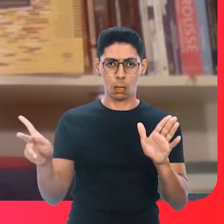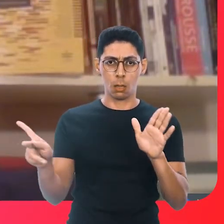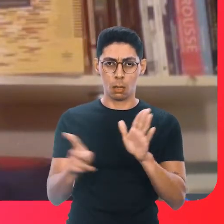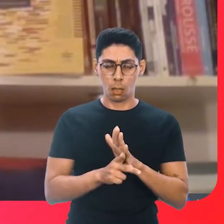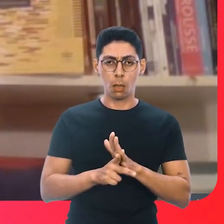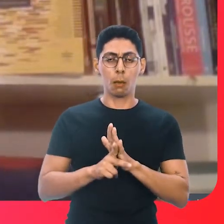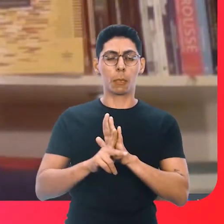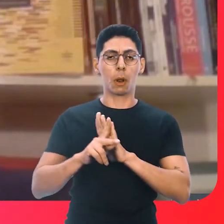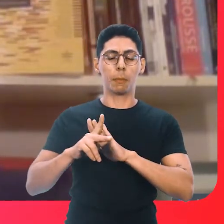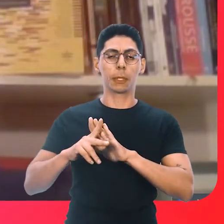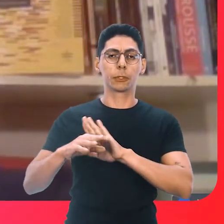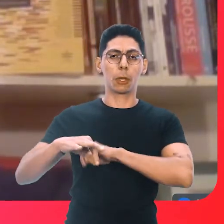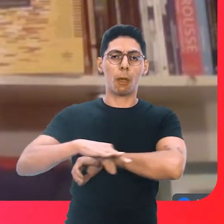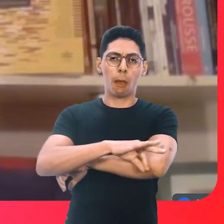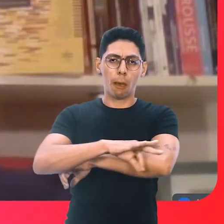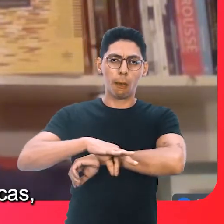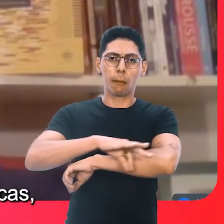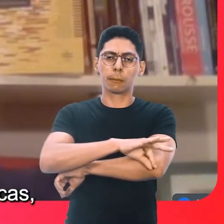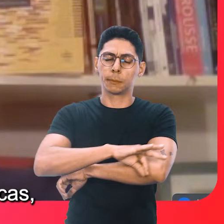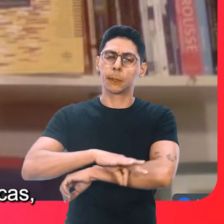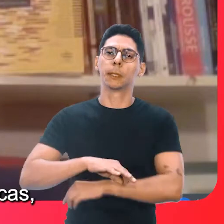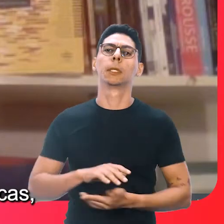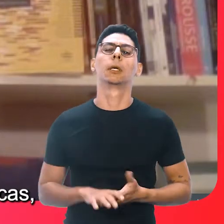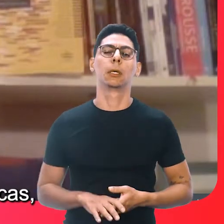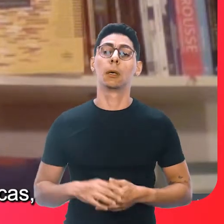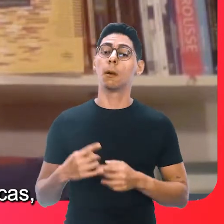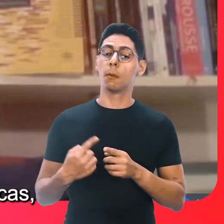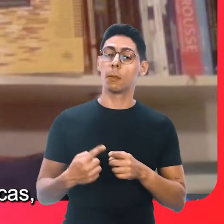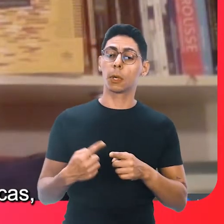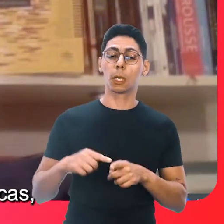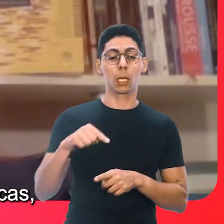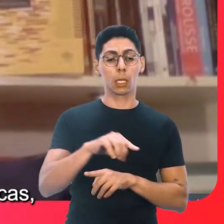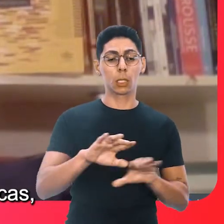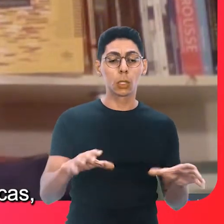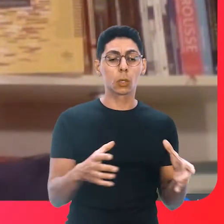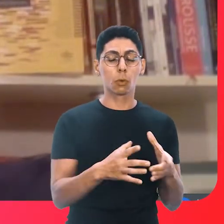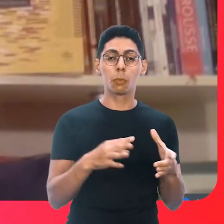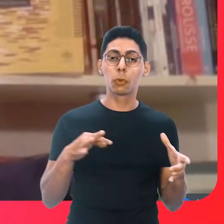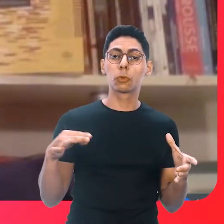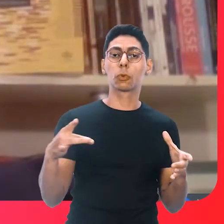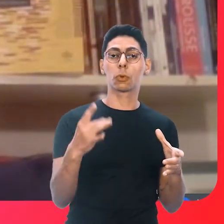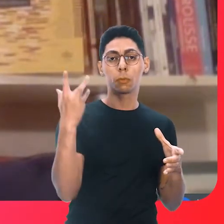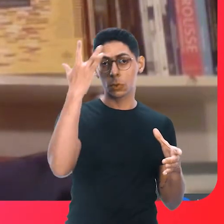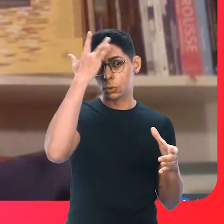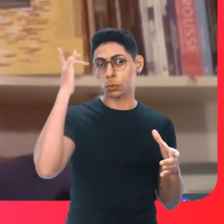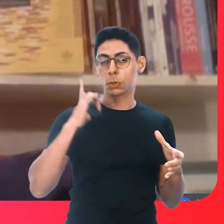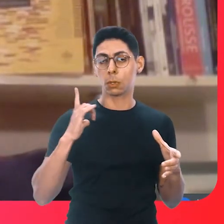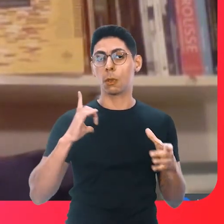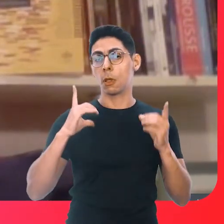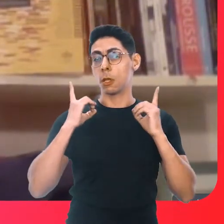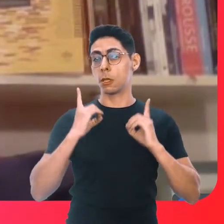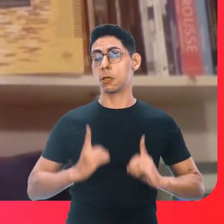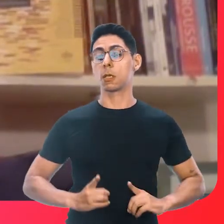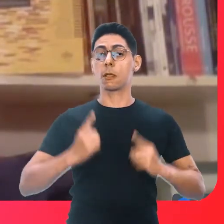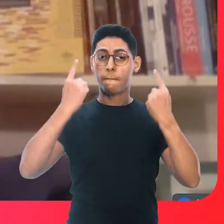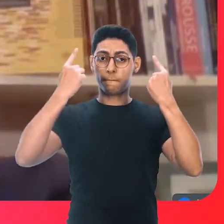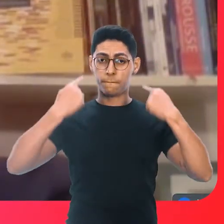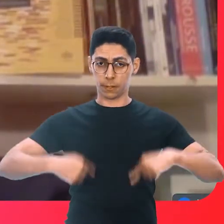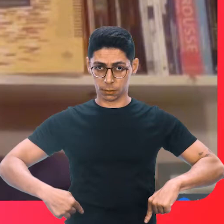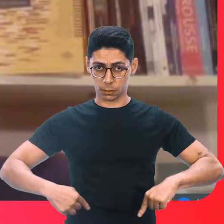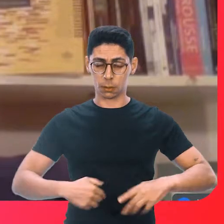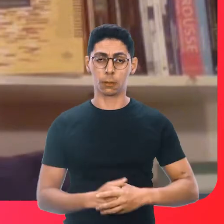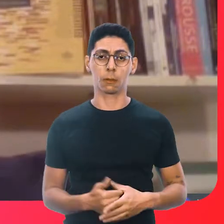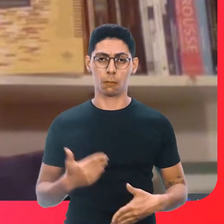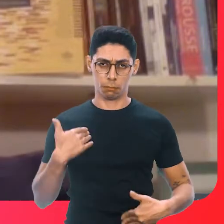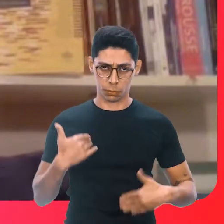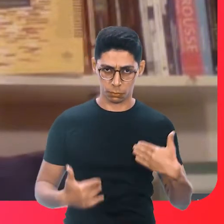Até porque, nesse grupo, todas as pessoas tinham deficiências físicas. Né? Todas as pessoas tinham deficiências